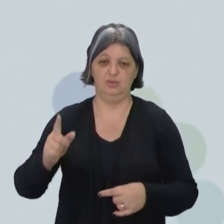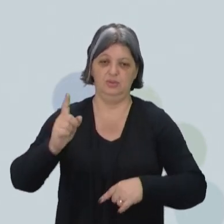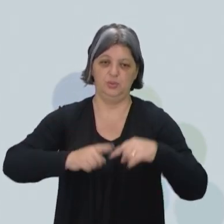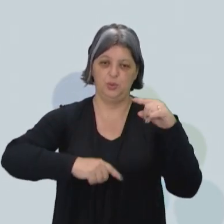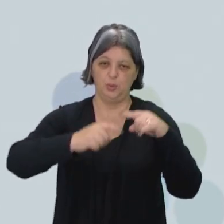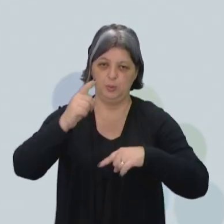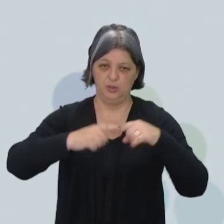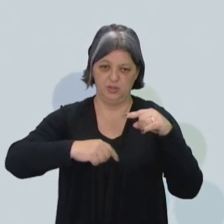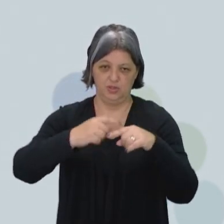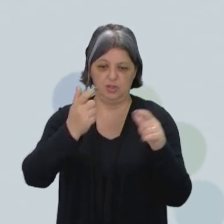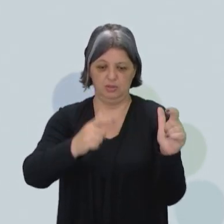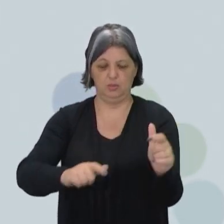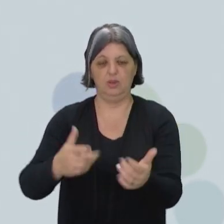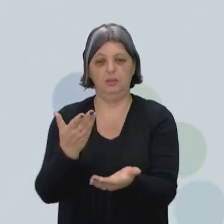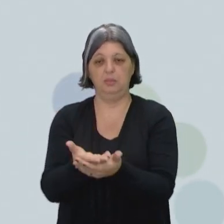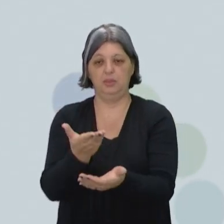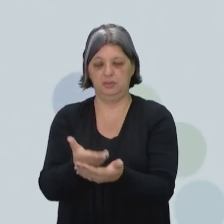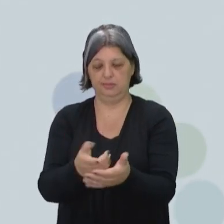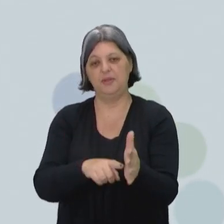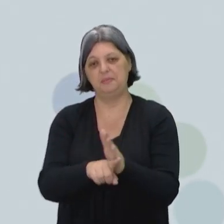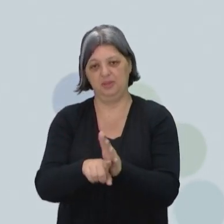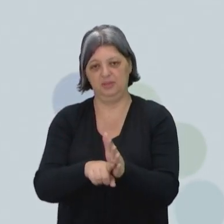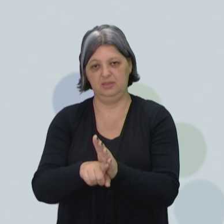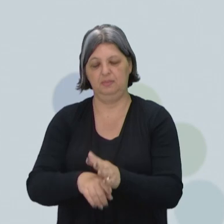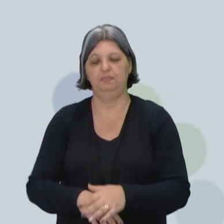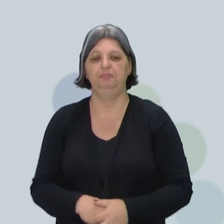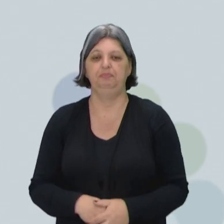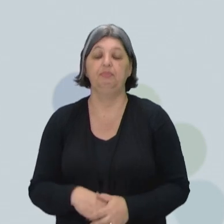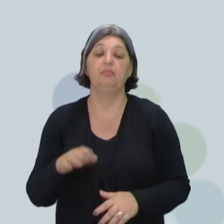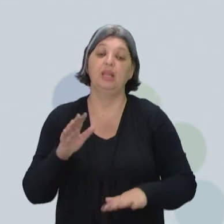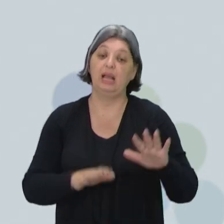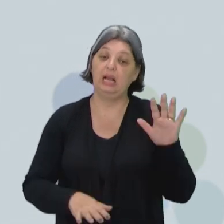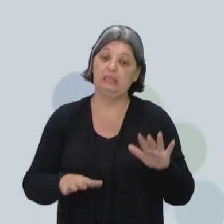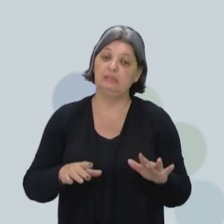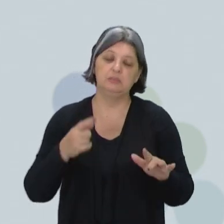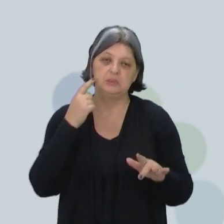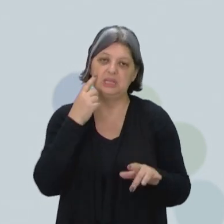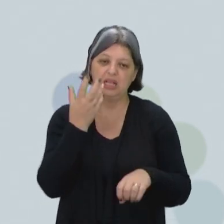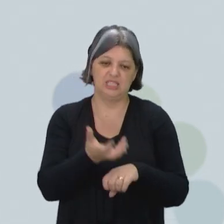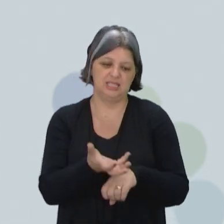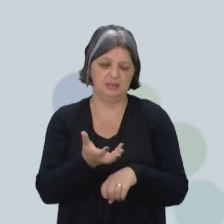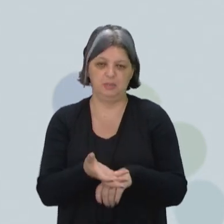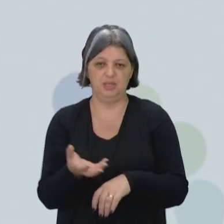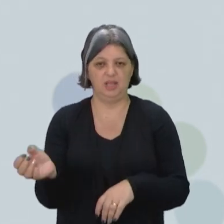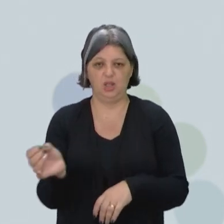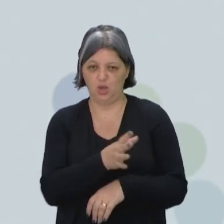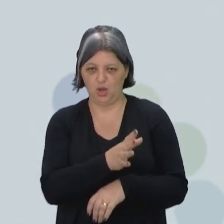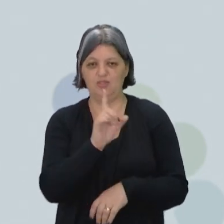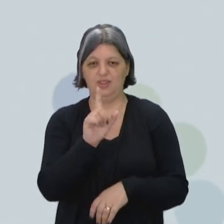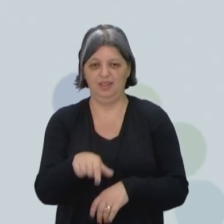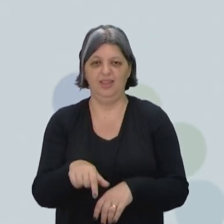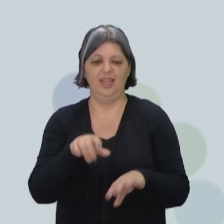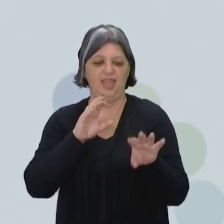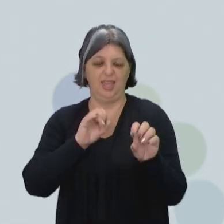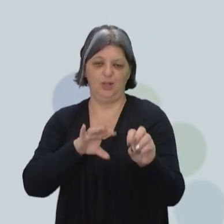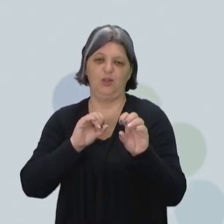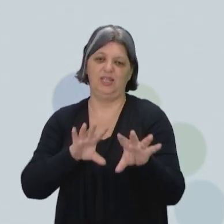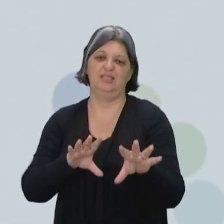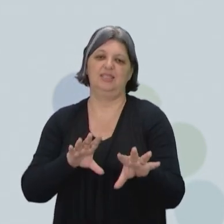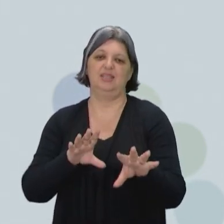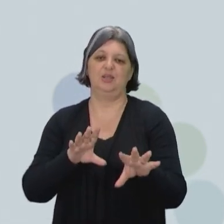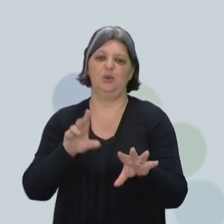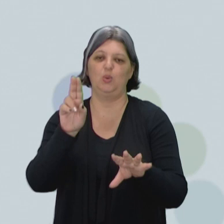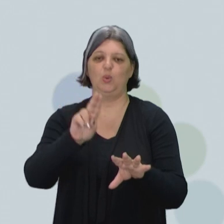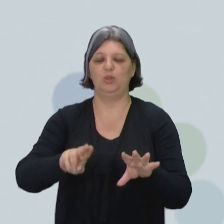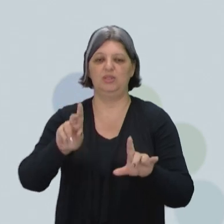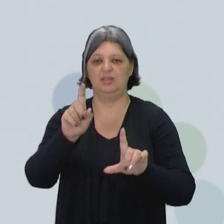objetos de estudo, né? Sim. Então, de repente, a gente está falando de uma disciplina nova agora, educação midiática. E o que é a educação midiática?